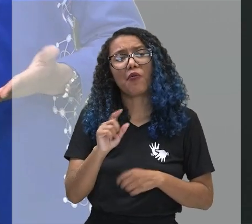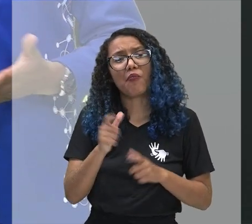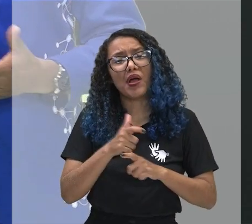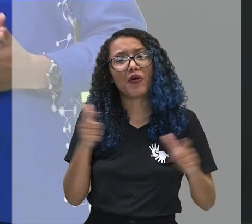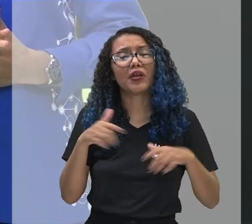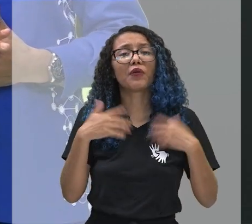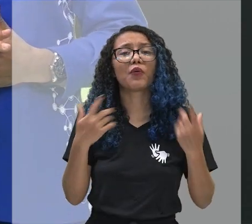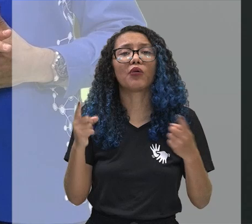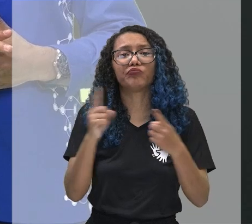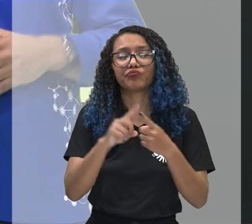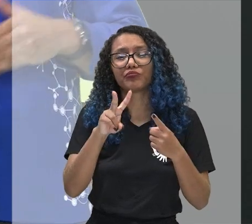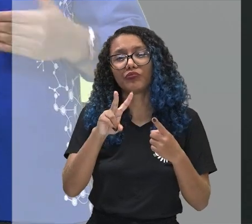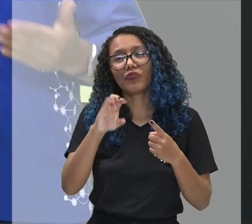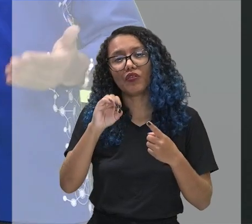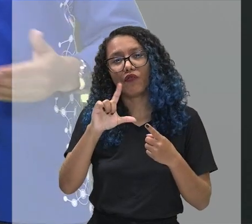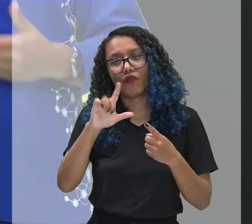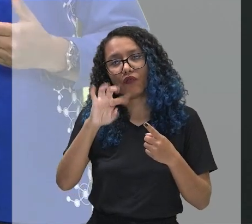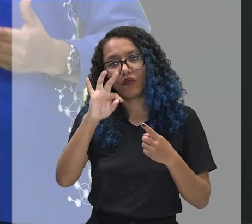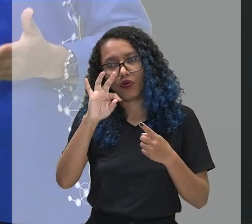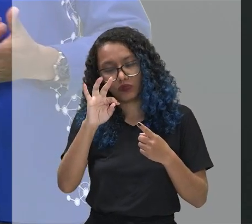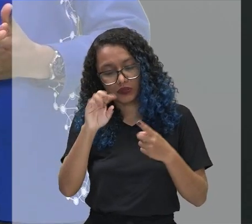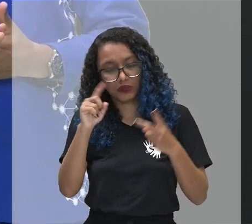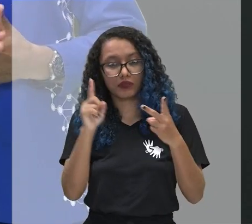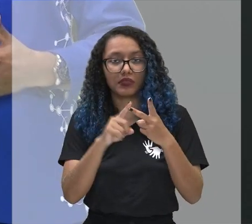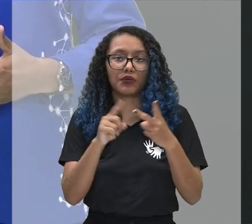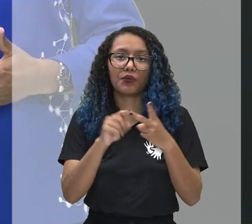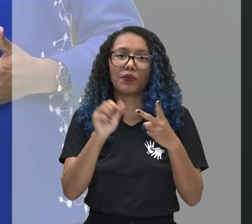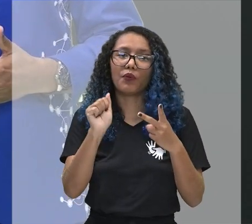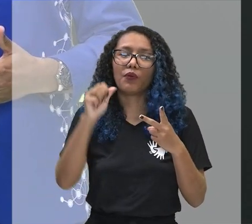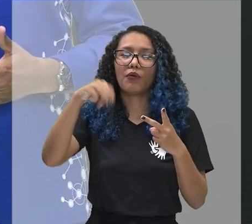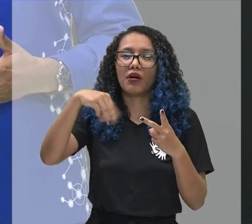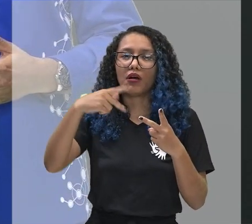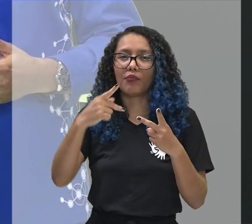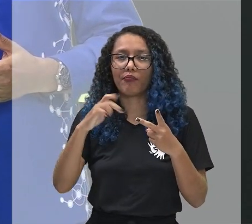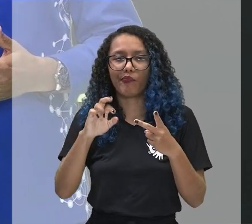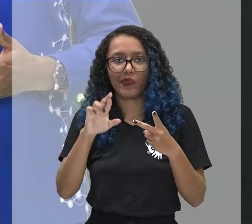ampere, né? Já Coulomb só certos